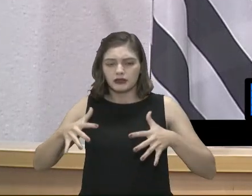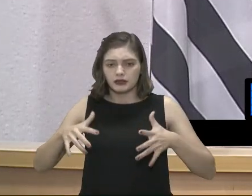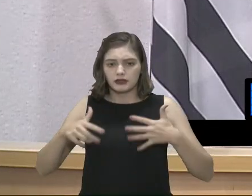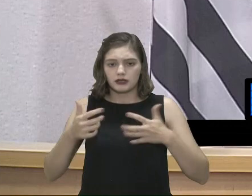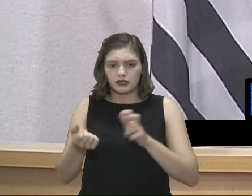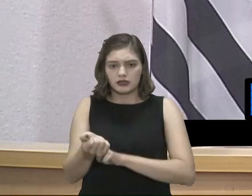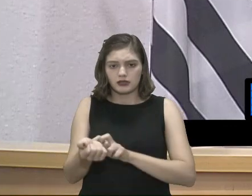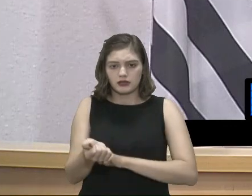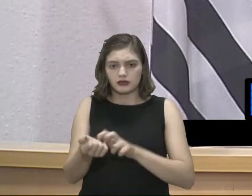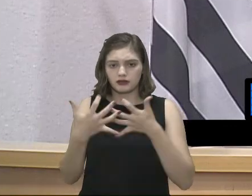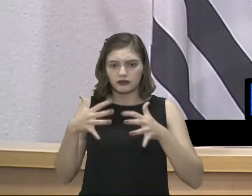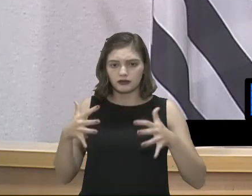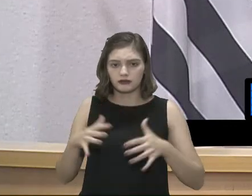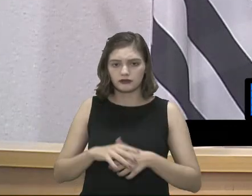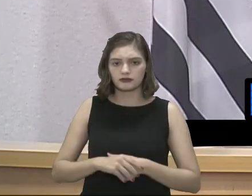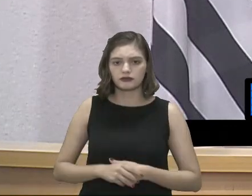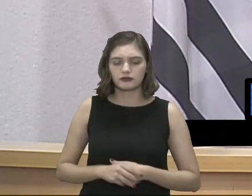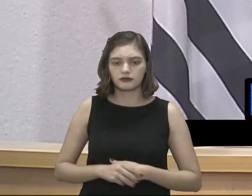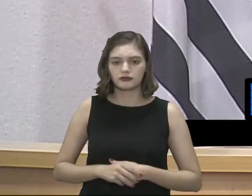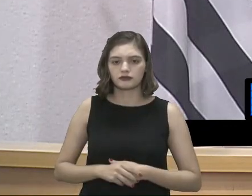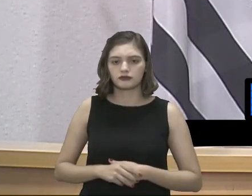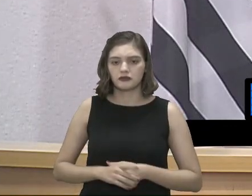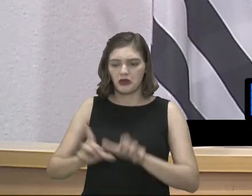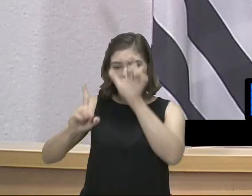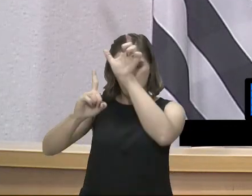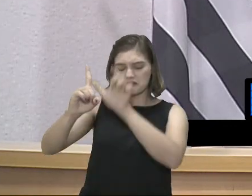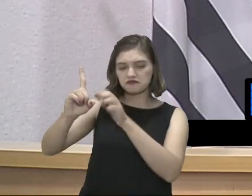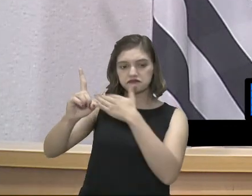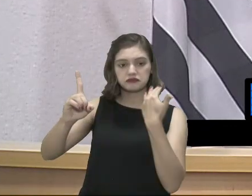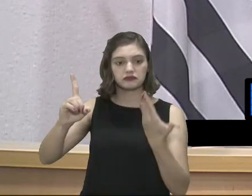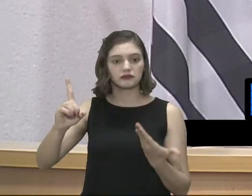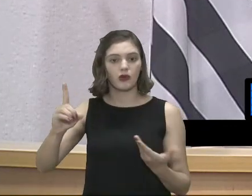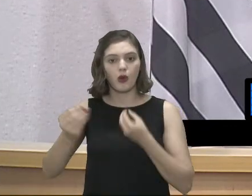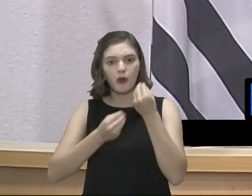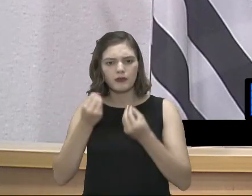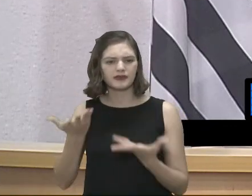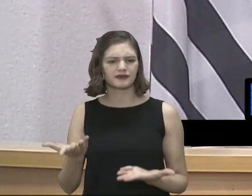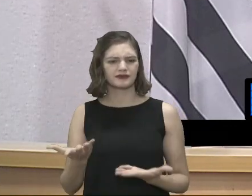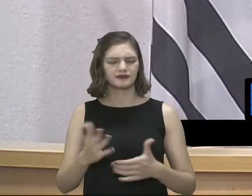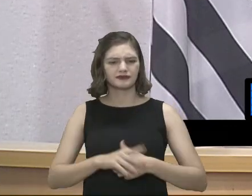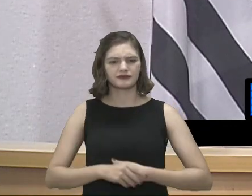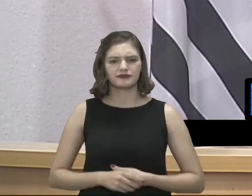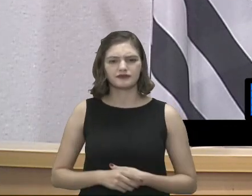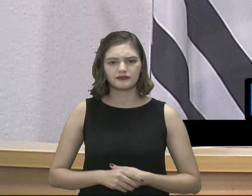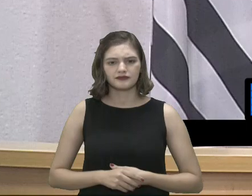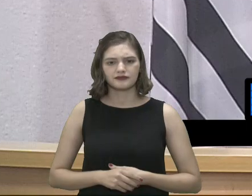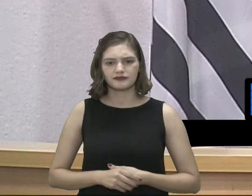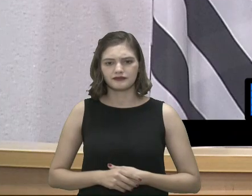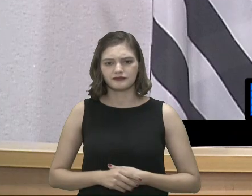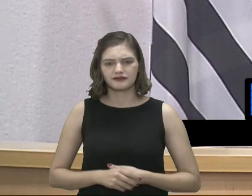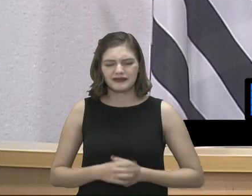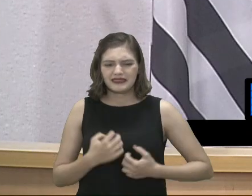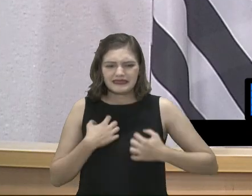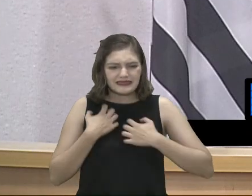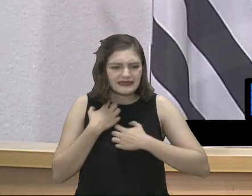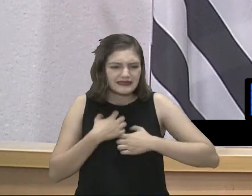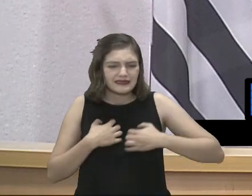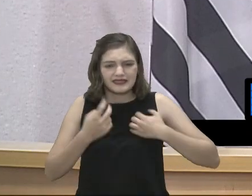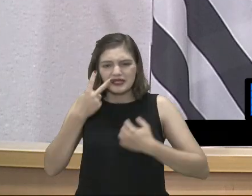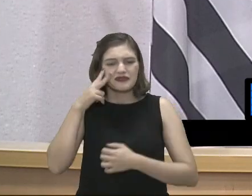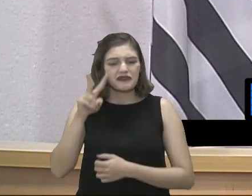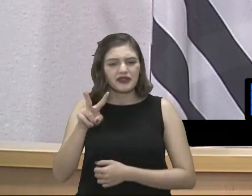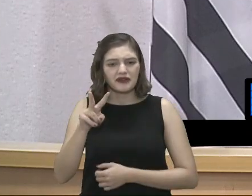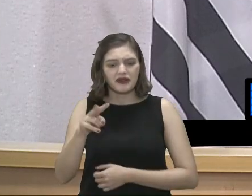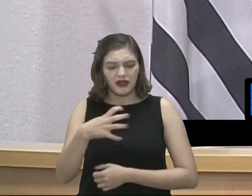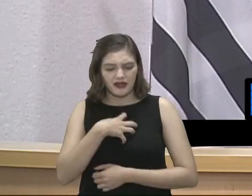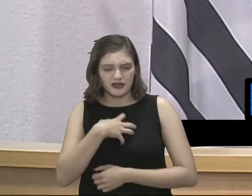se estivesse vendo um serial killer ali diante dela, e eu fiquei, nossa, sabe? E assim, foi muito desconfortável para mim ver o quanto ela